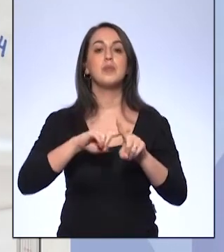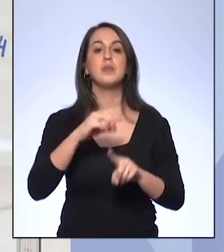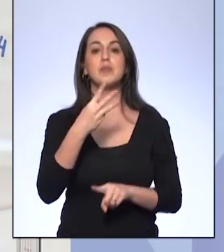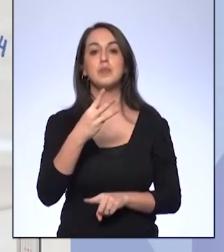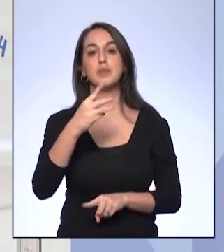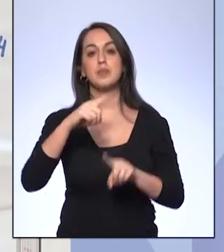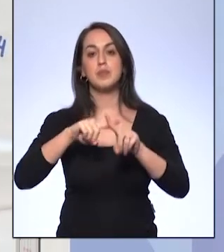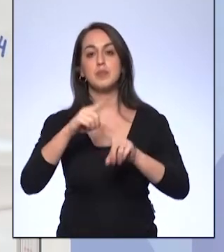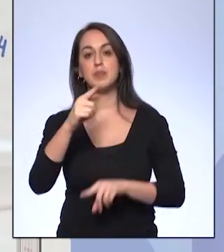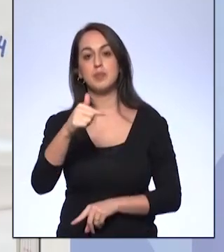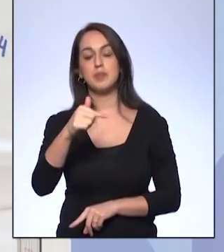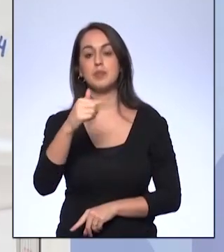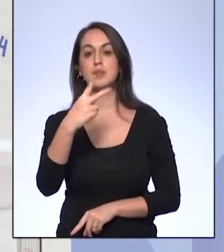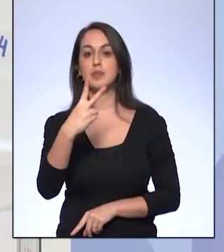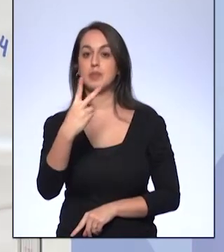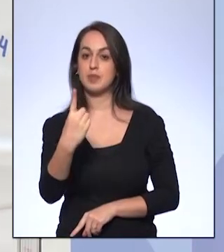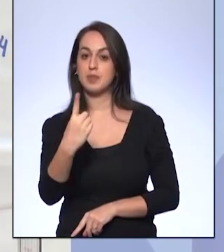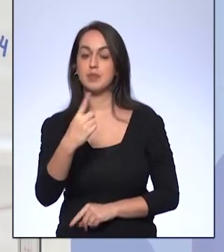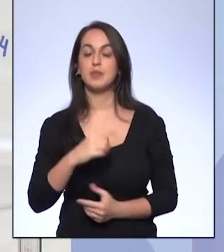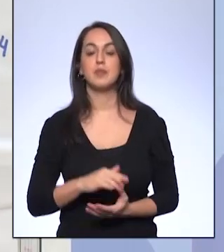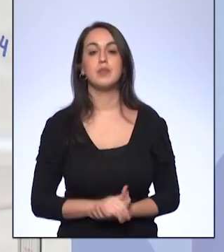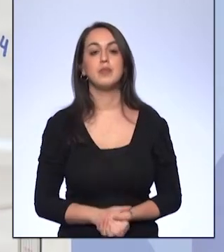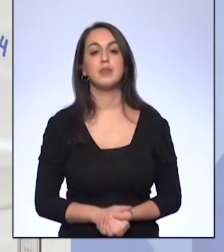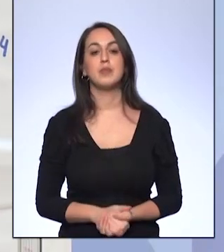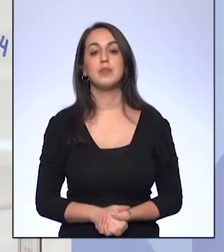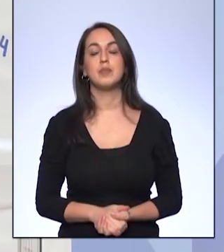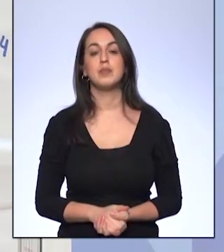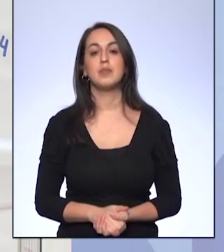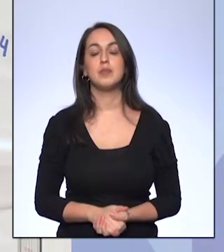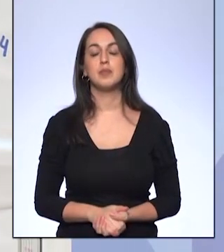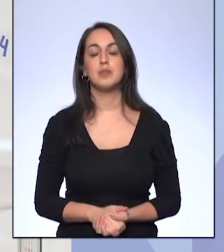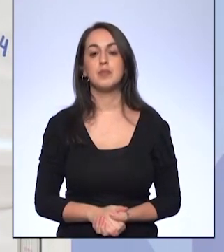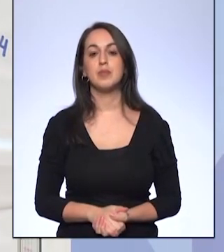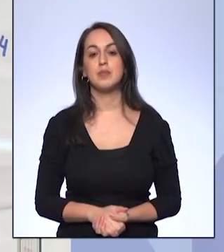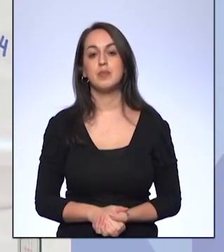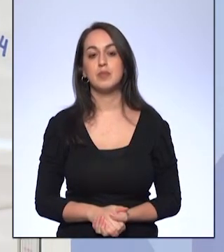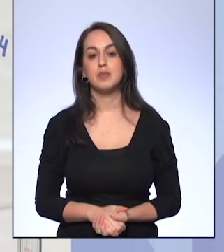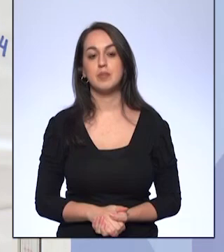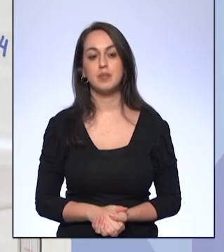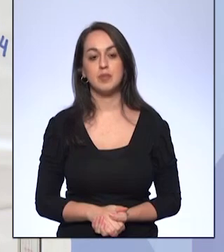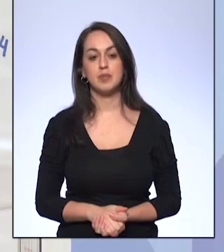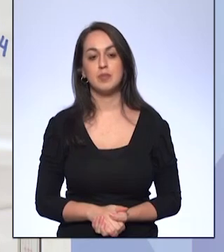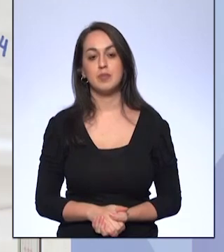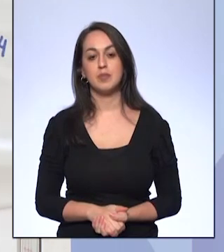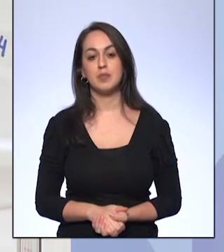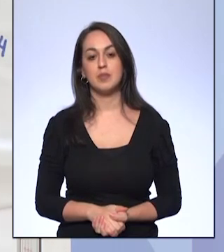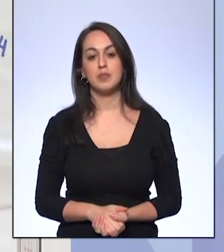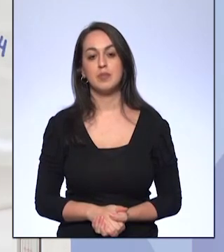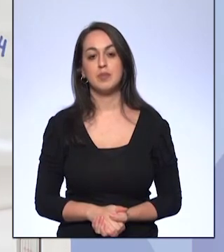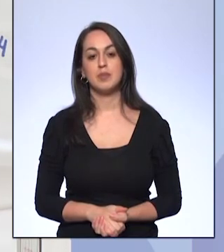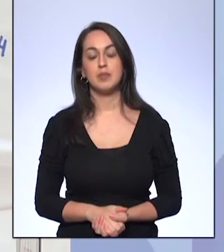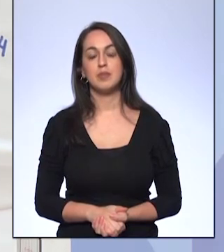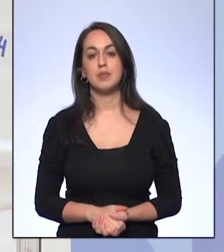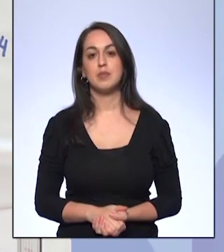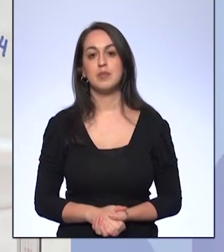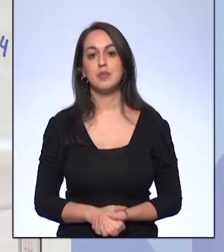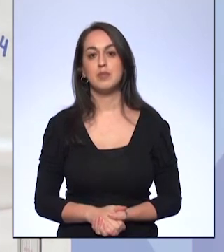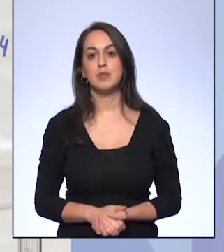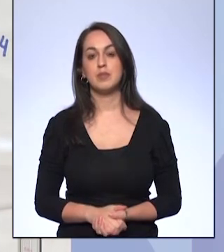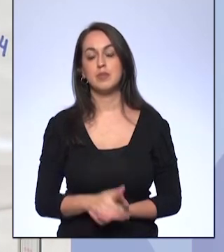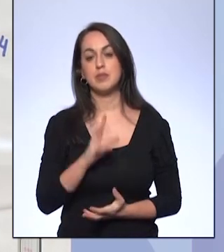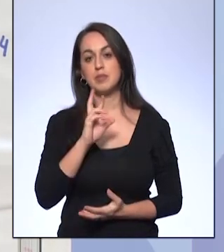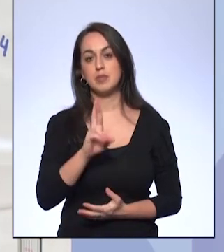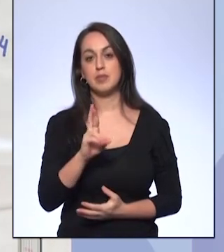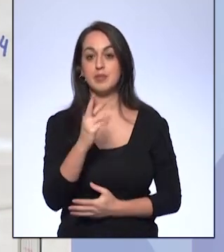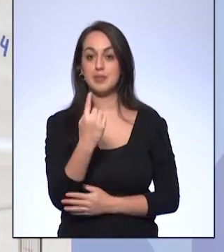vezes 7, 21. Devo 6, devo 14, devo 20. Tenho 21, sobra